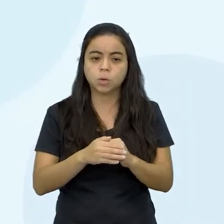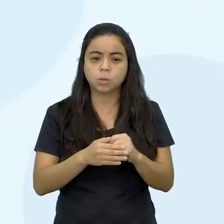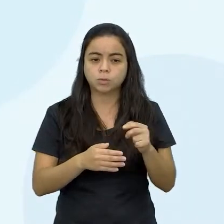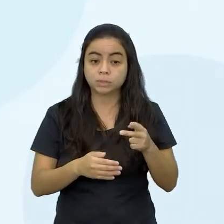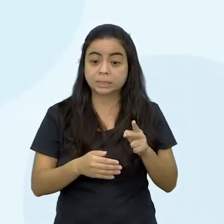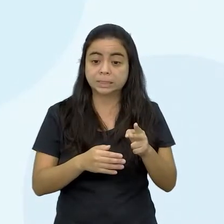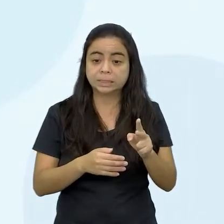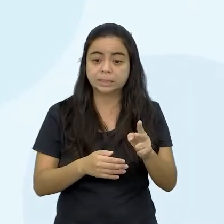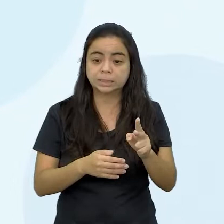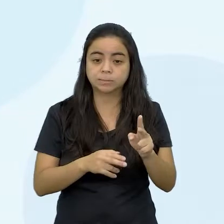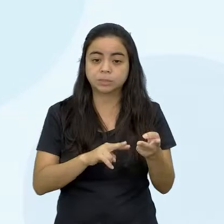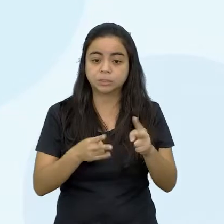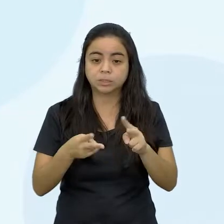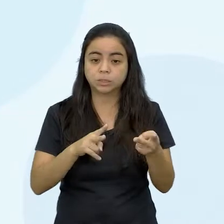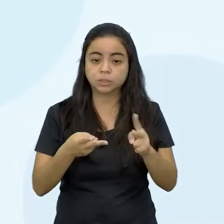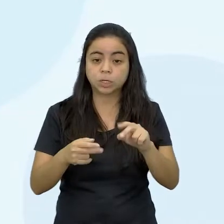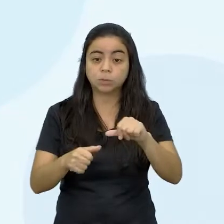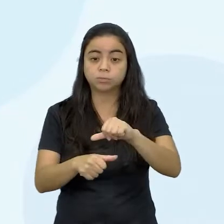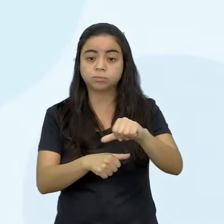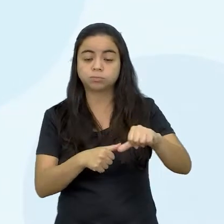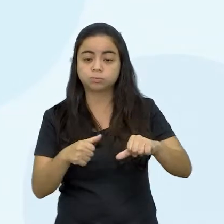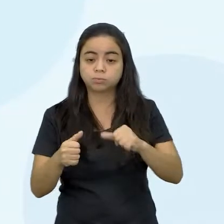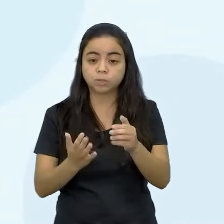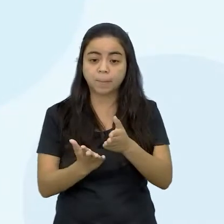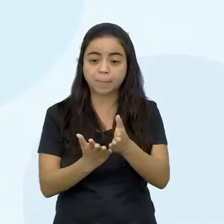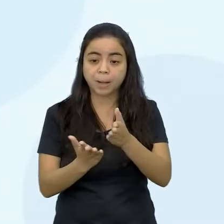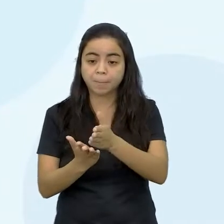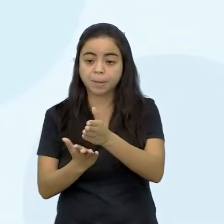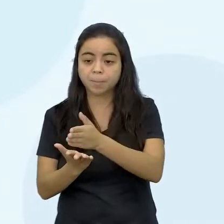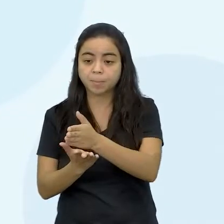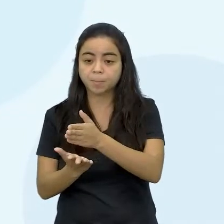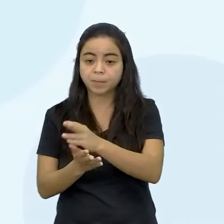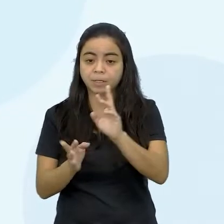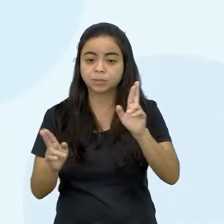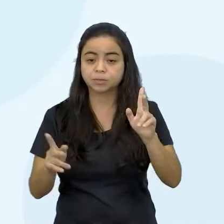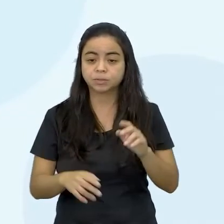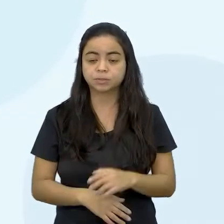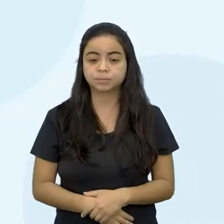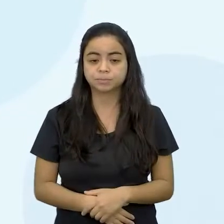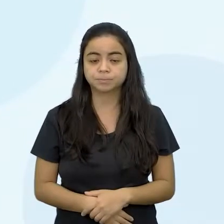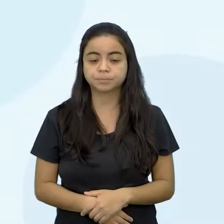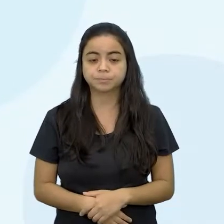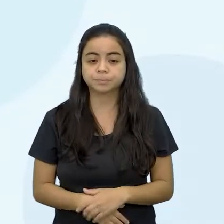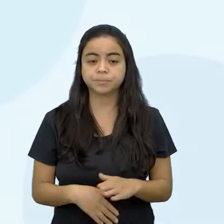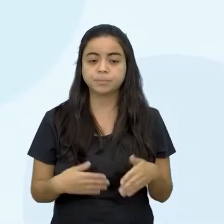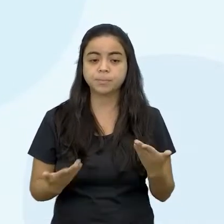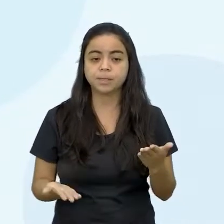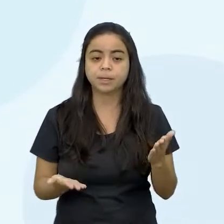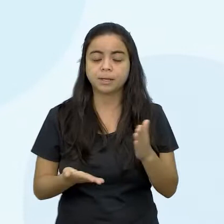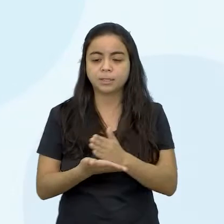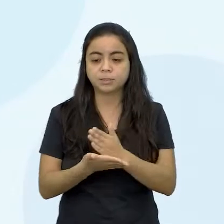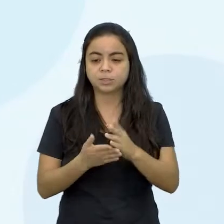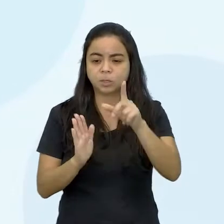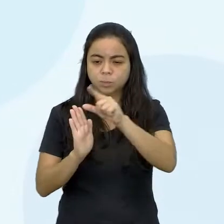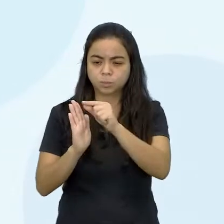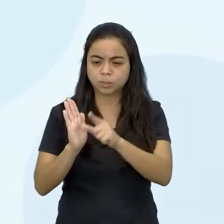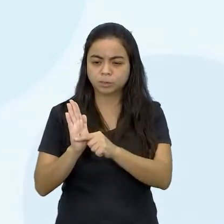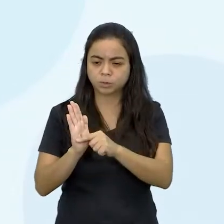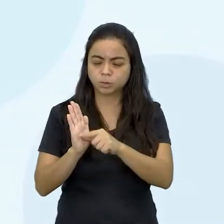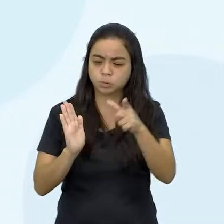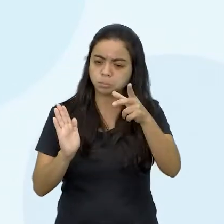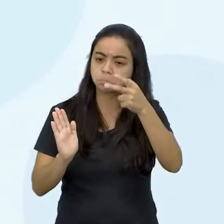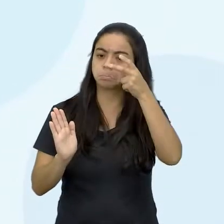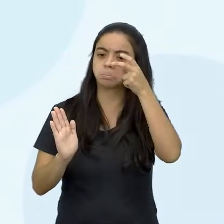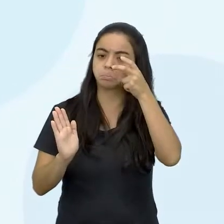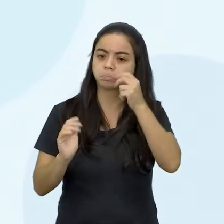a convergência dos diferentes sentidos então de repente você leu um artigo te interessou